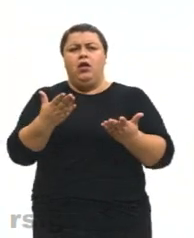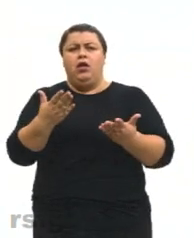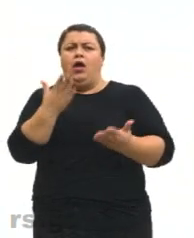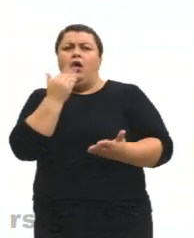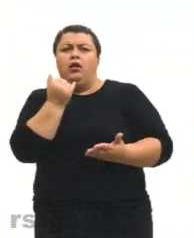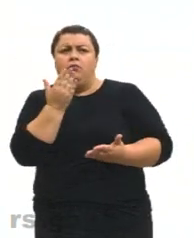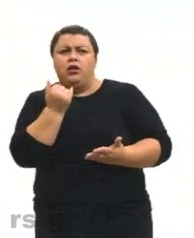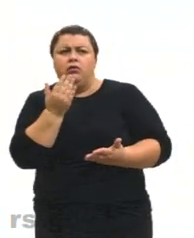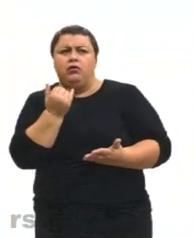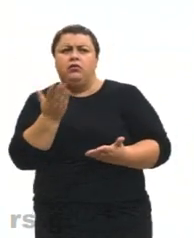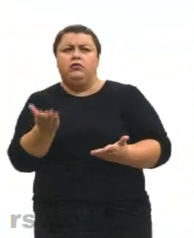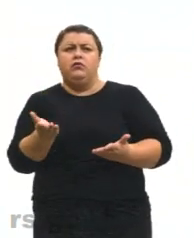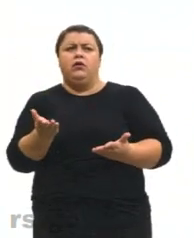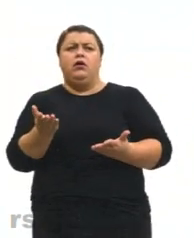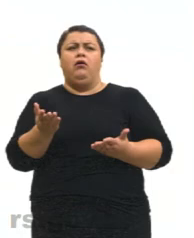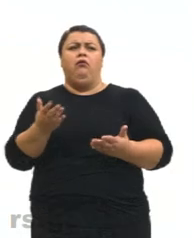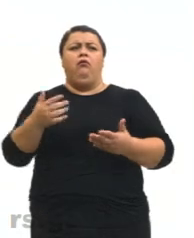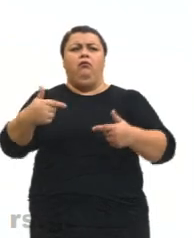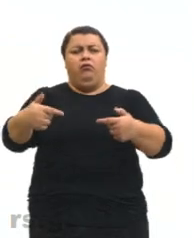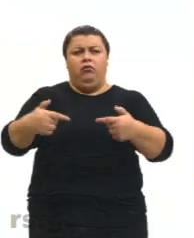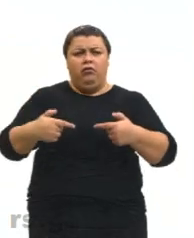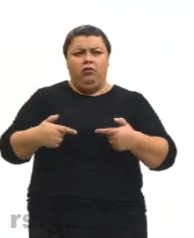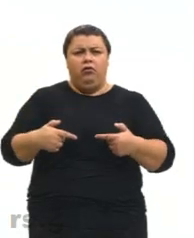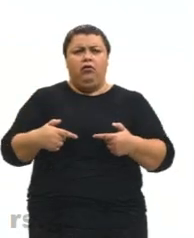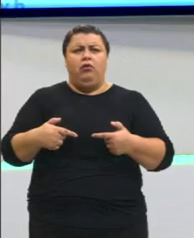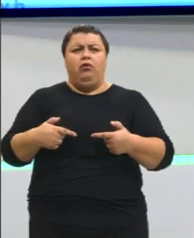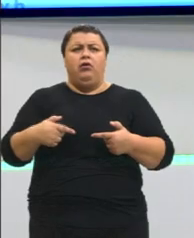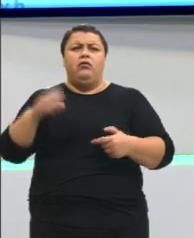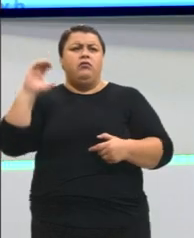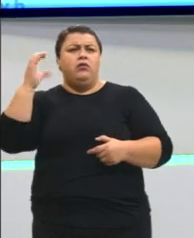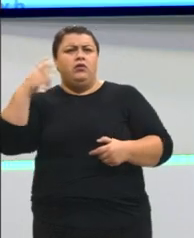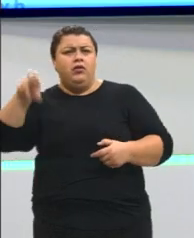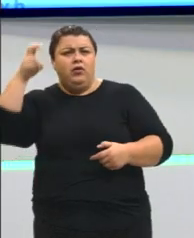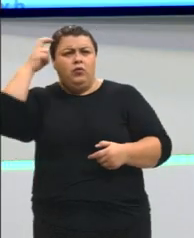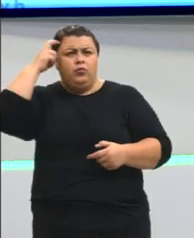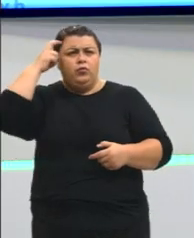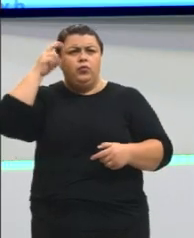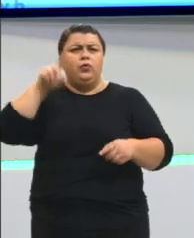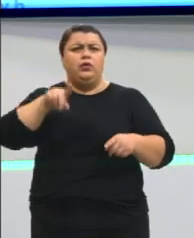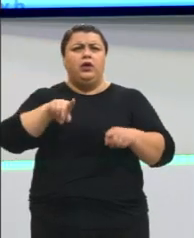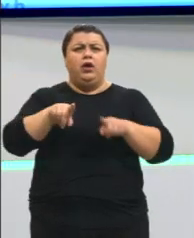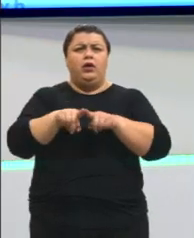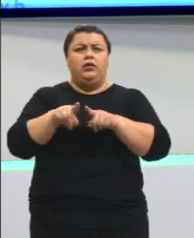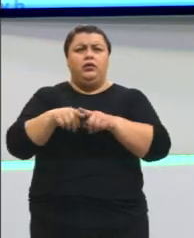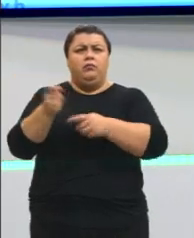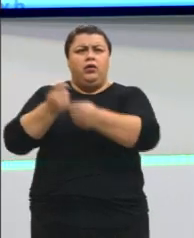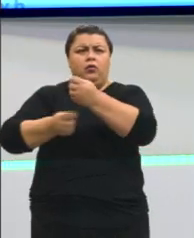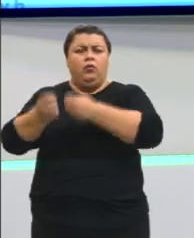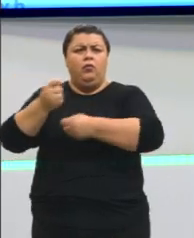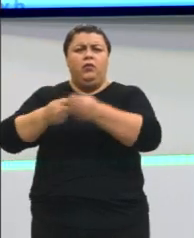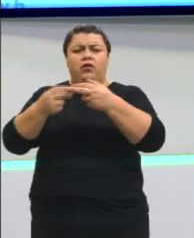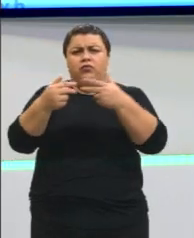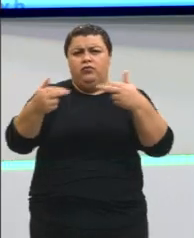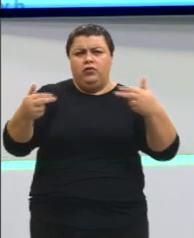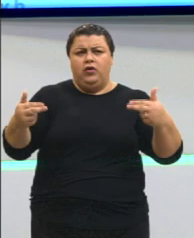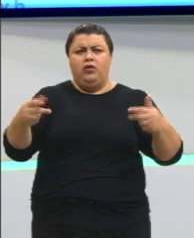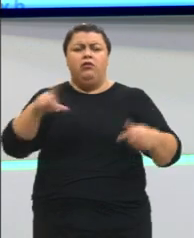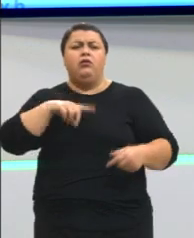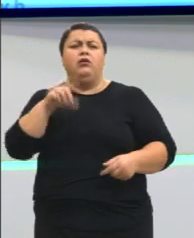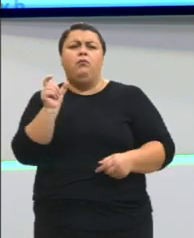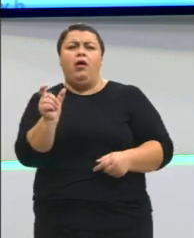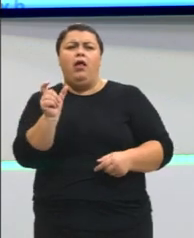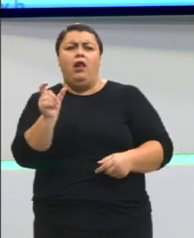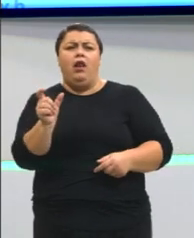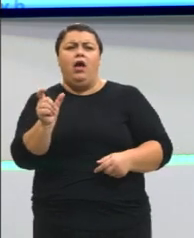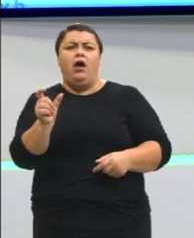alimentação as situações de guerra ciência cultura e comércio indústria e utensílios a gente tem